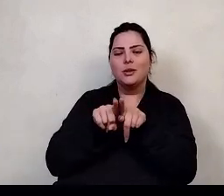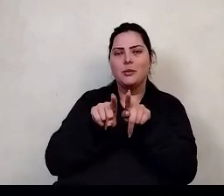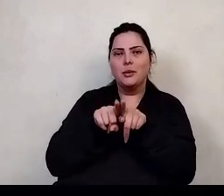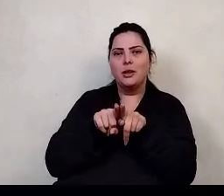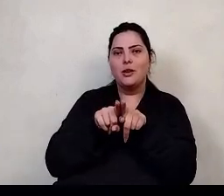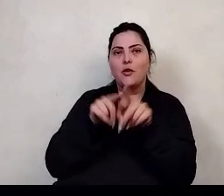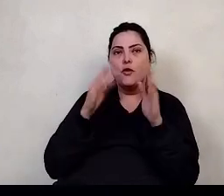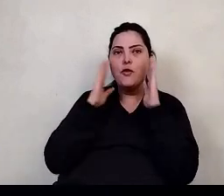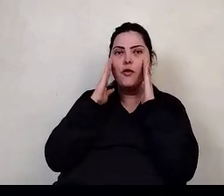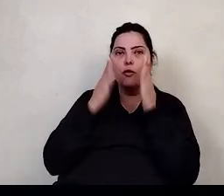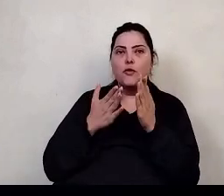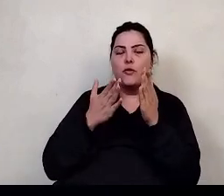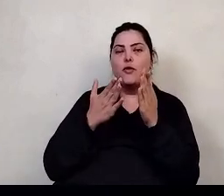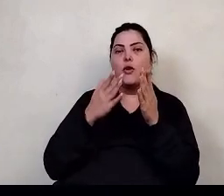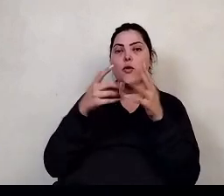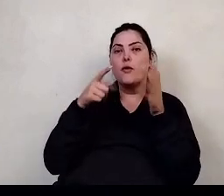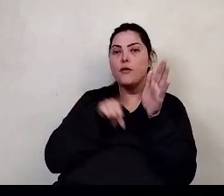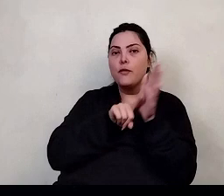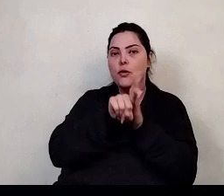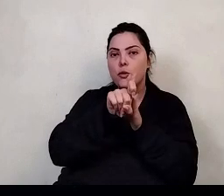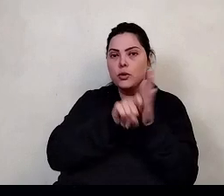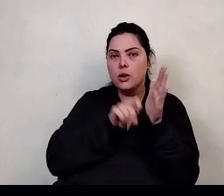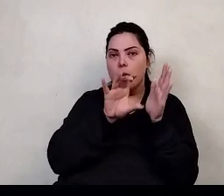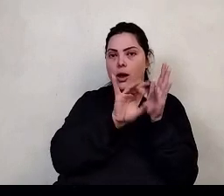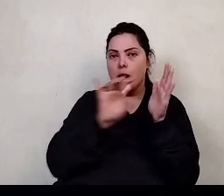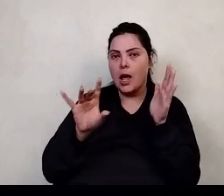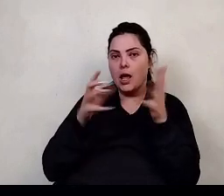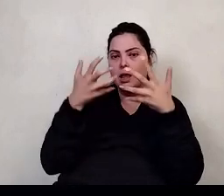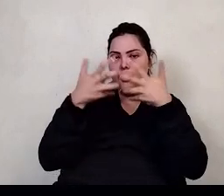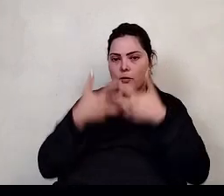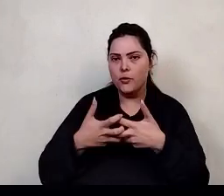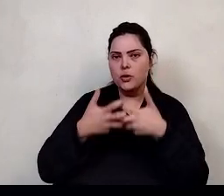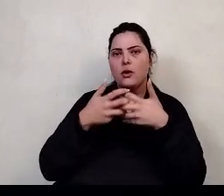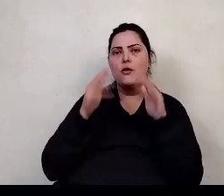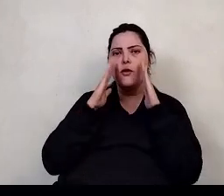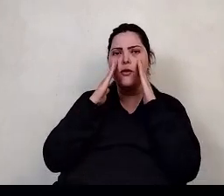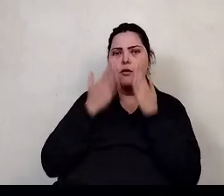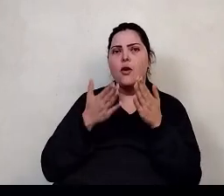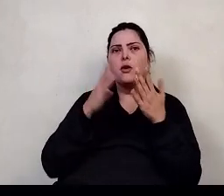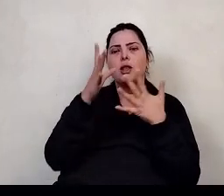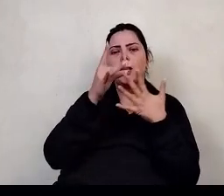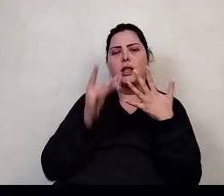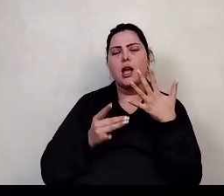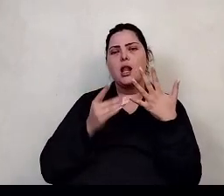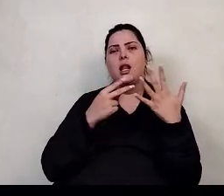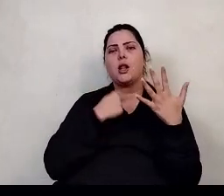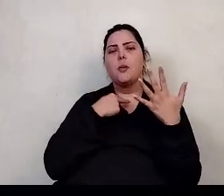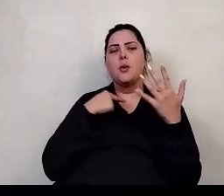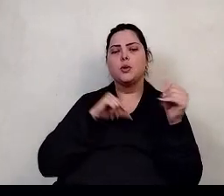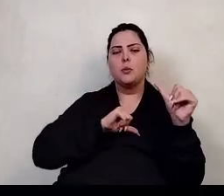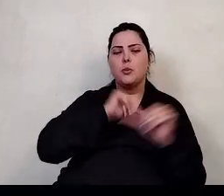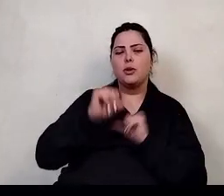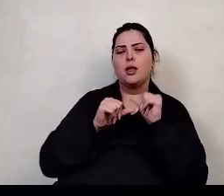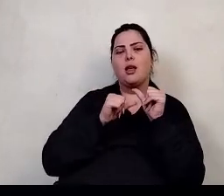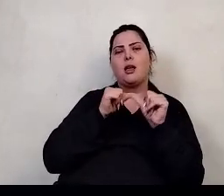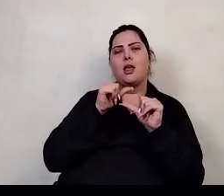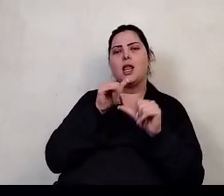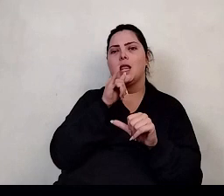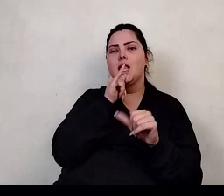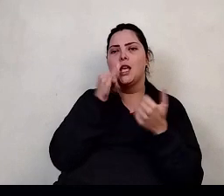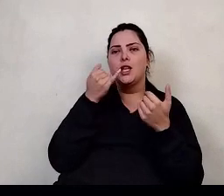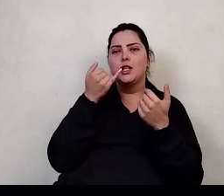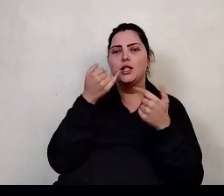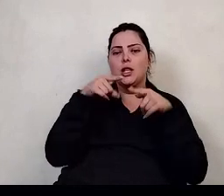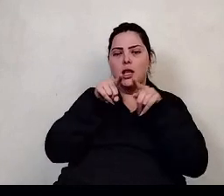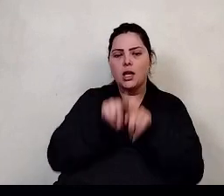na funcionalidade. Ou seja, eu não estou focando só no detalhe, eu não posso transformar isso num teste de integração. Não, eu tenho que garantir que o meu